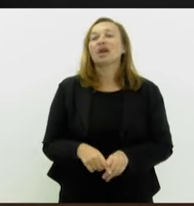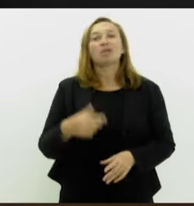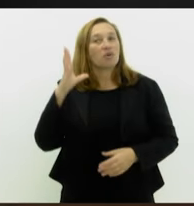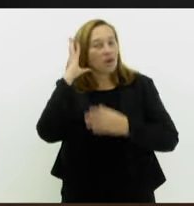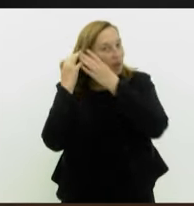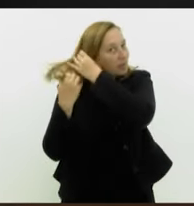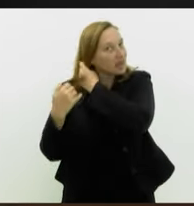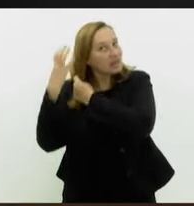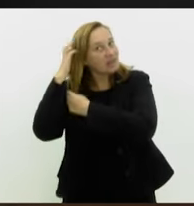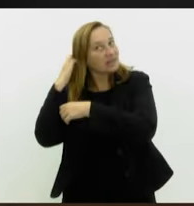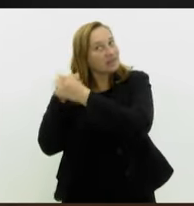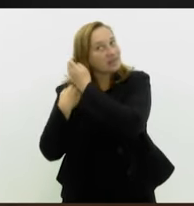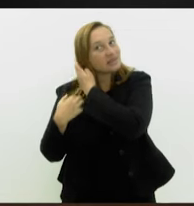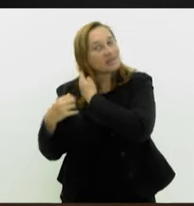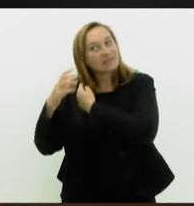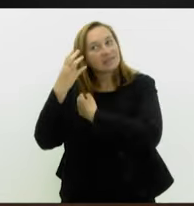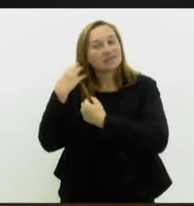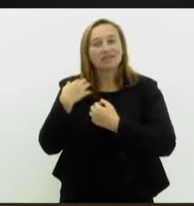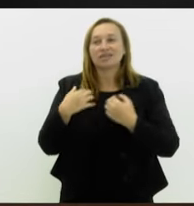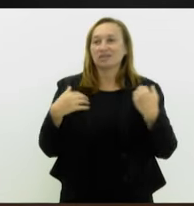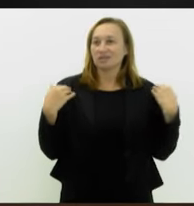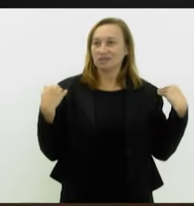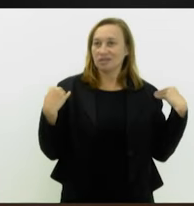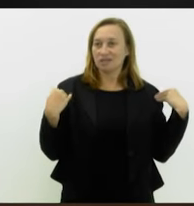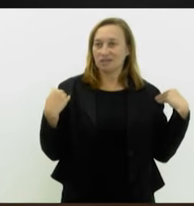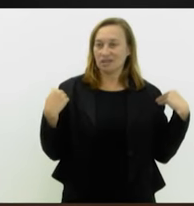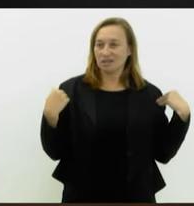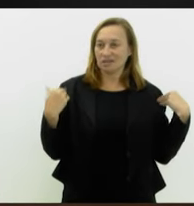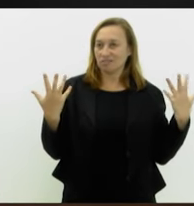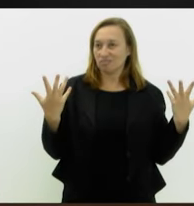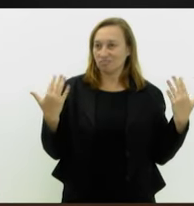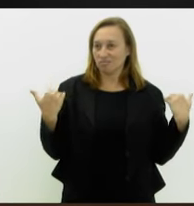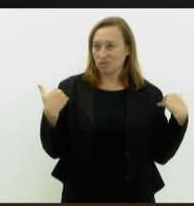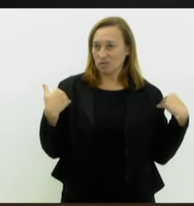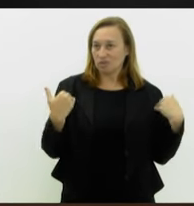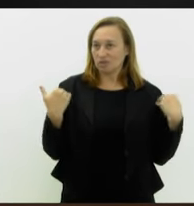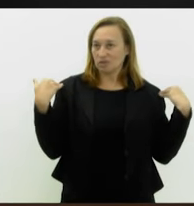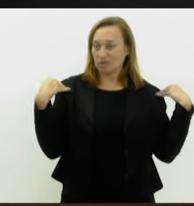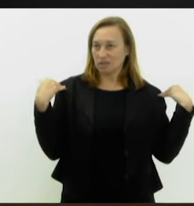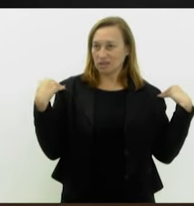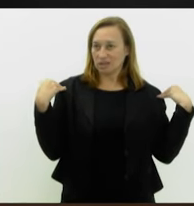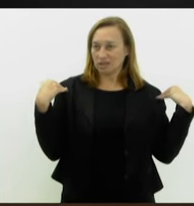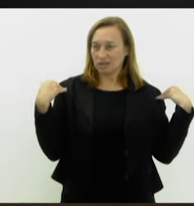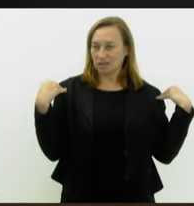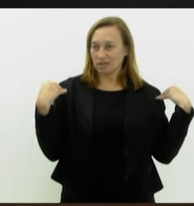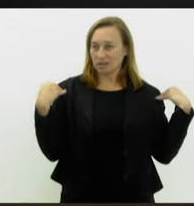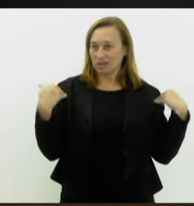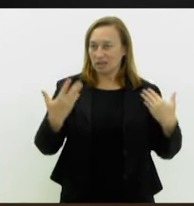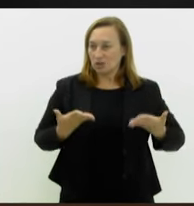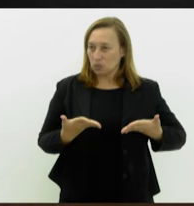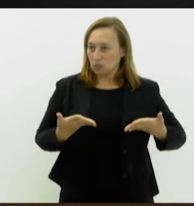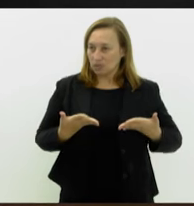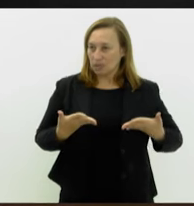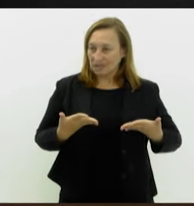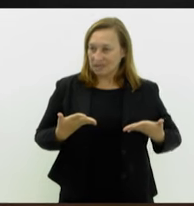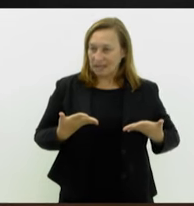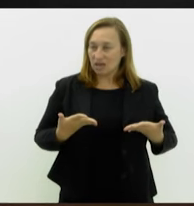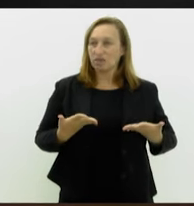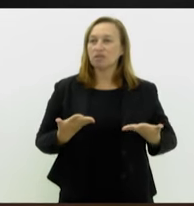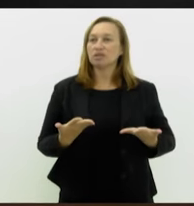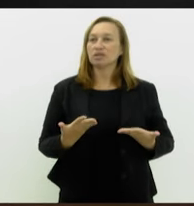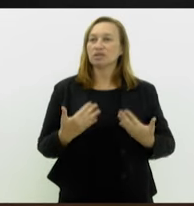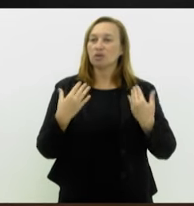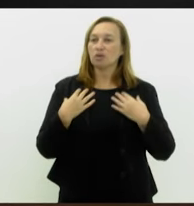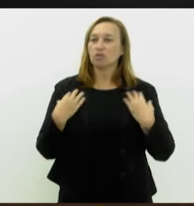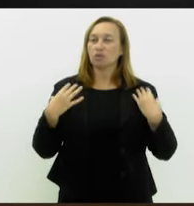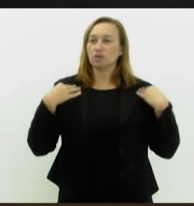cabelo está um pouco abaixo do do meu na altura do meu ombro dos meus seios eu estou vestindo um